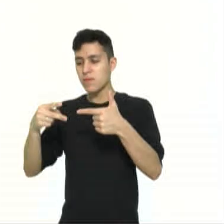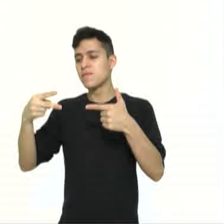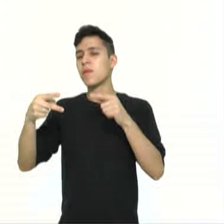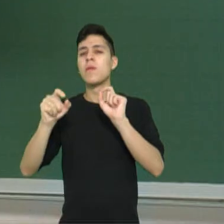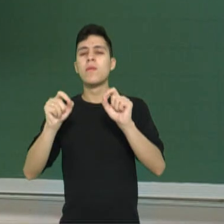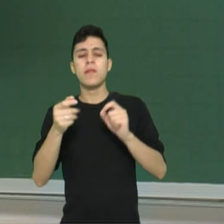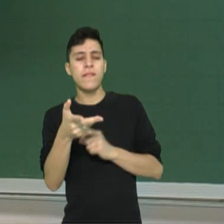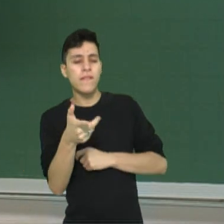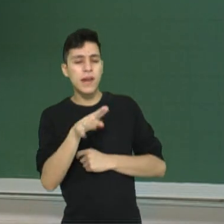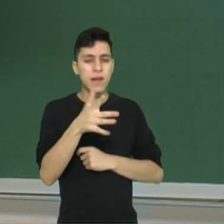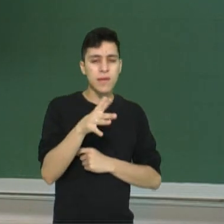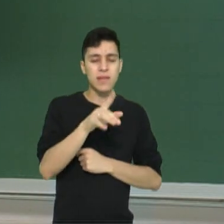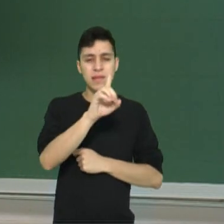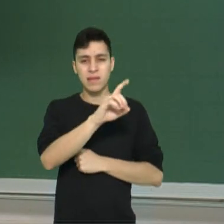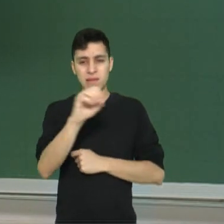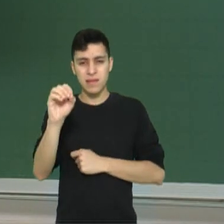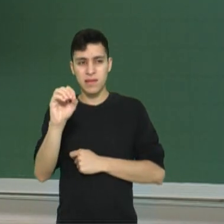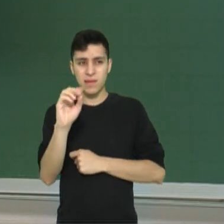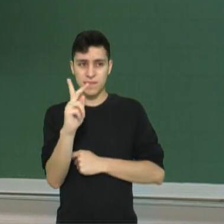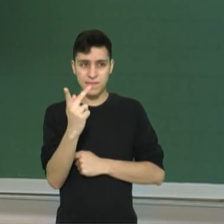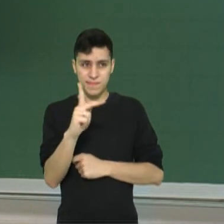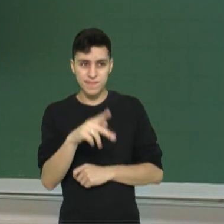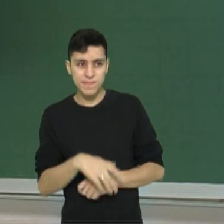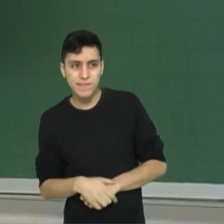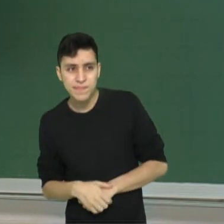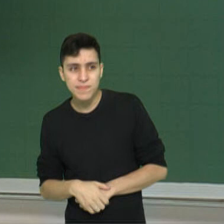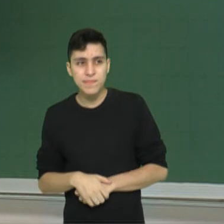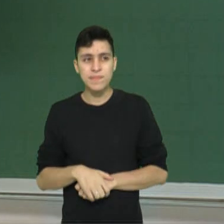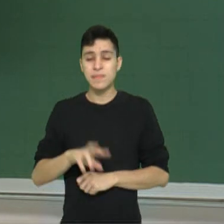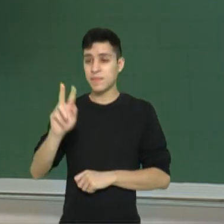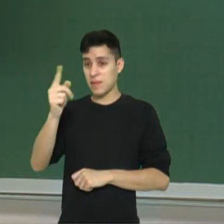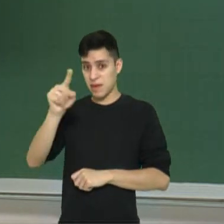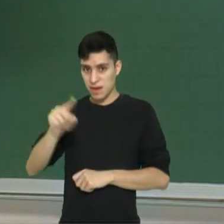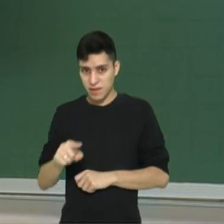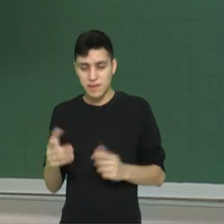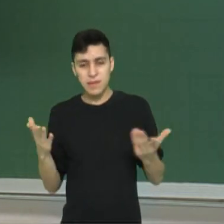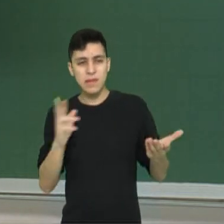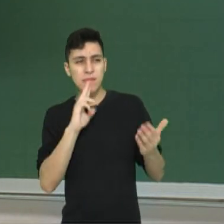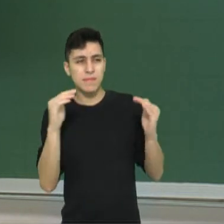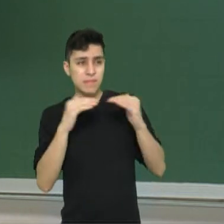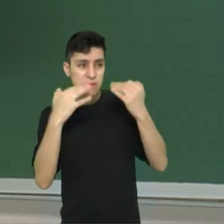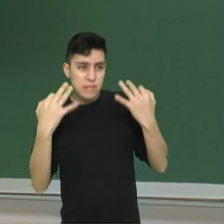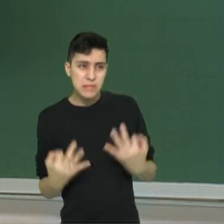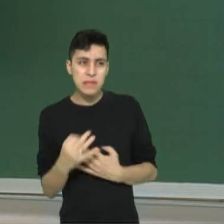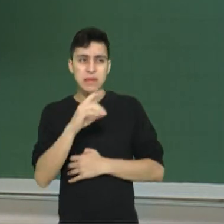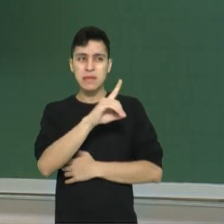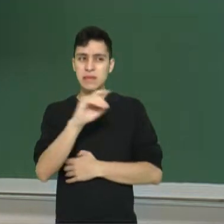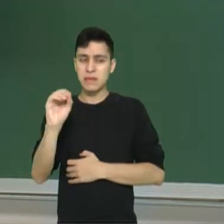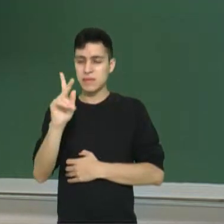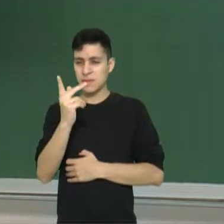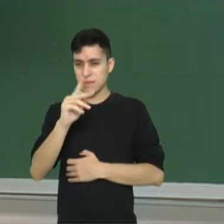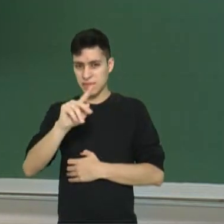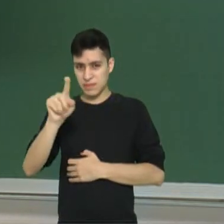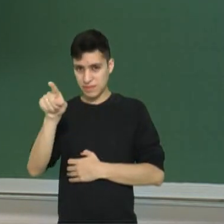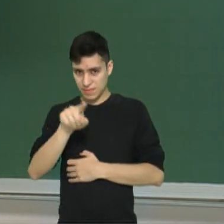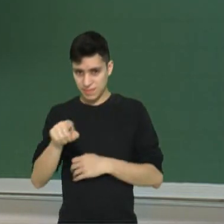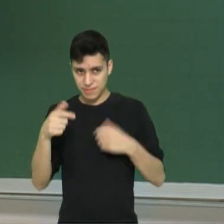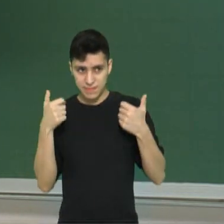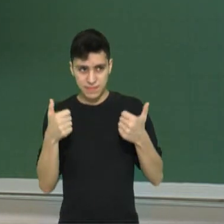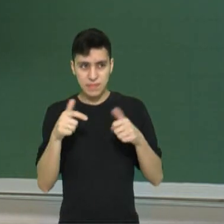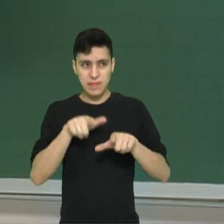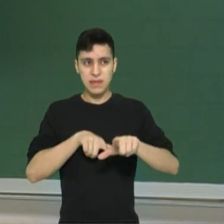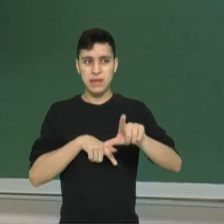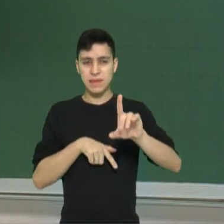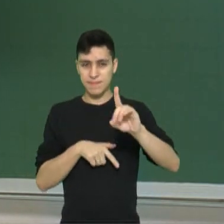frequência equivalente então a 100 Hz, ou seja, a resposta que temos ali é o correspondente então da nossa letra D, ok?